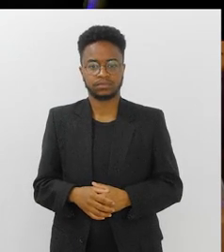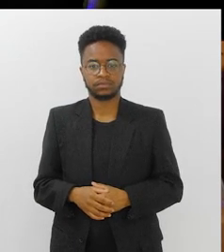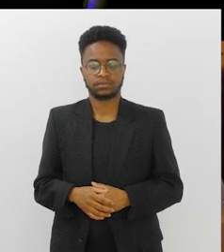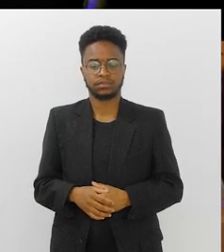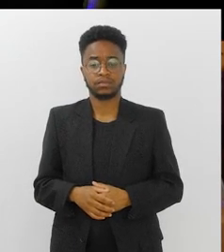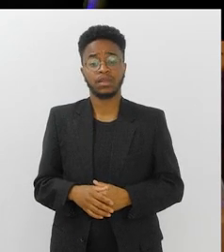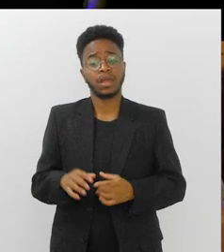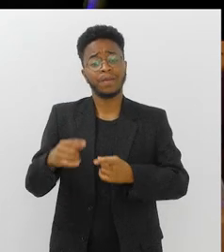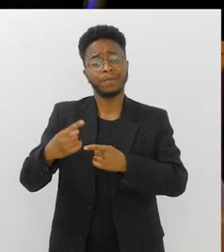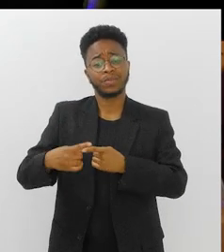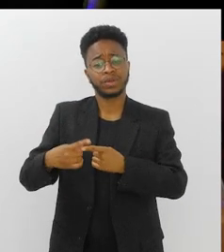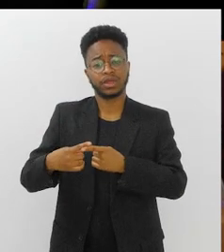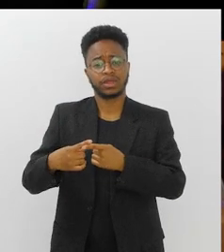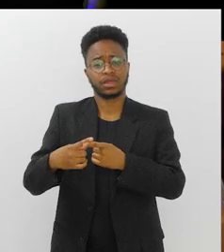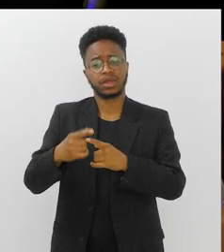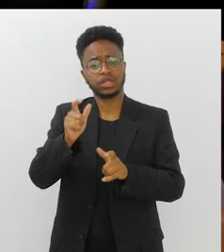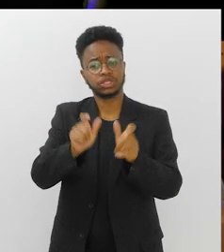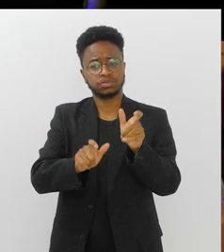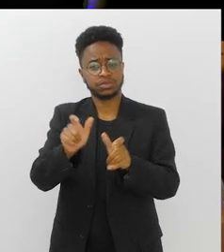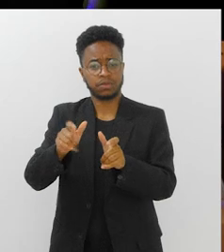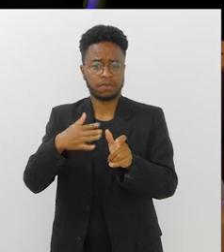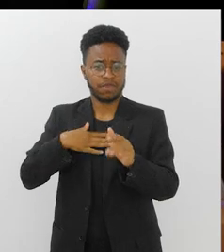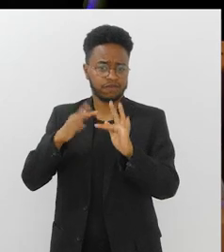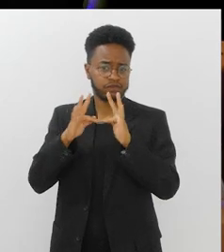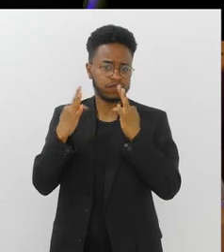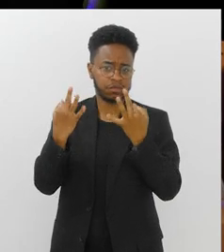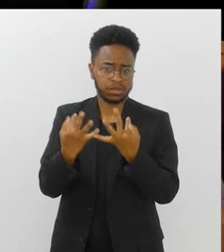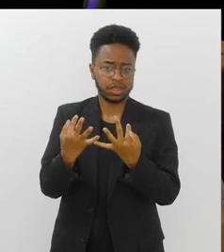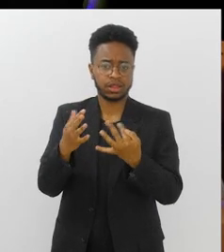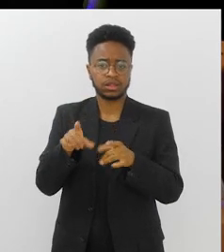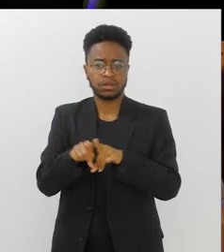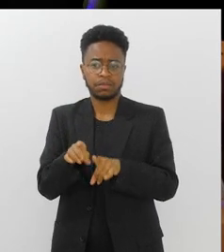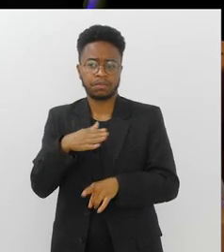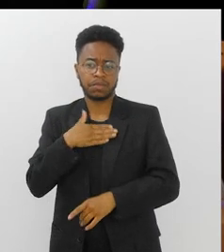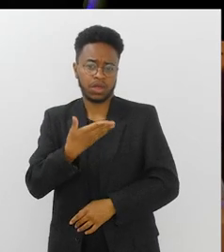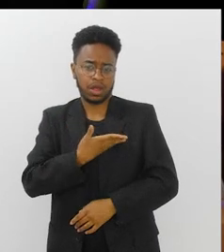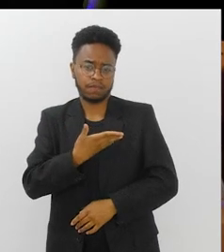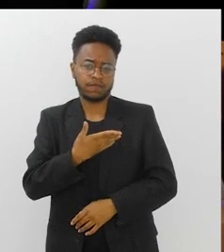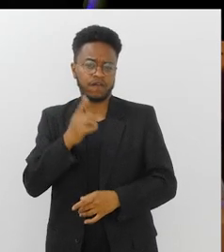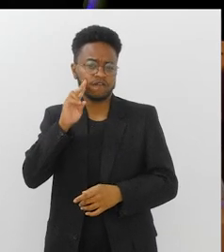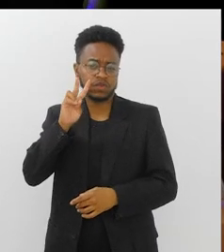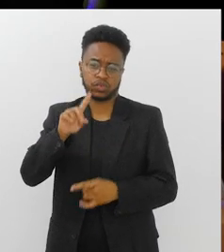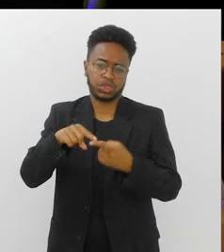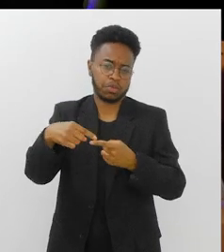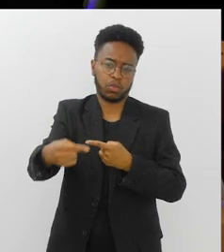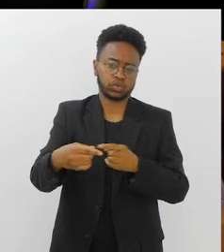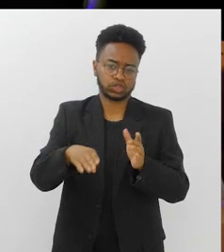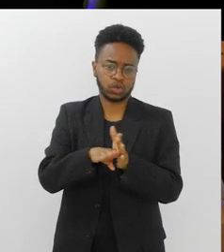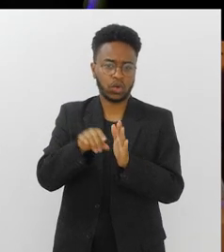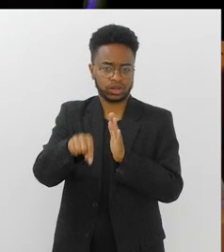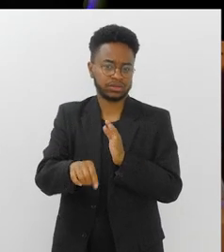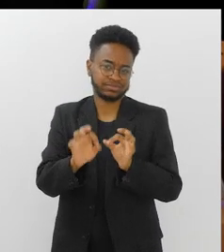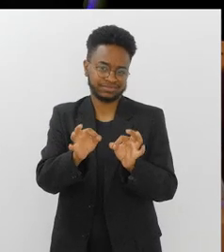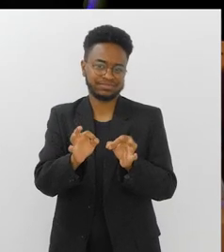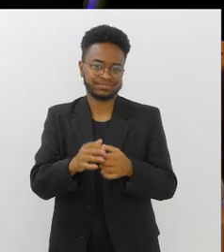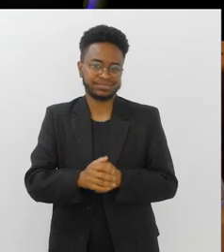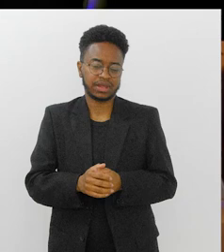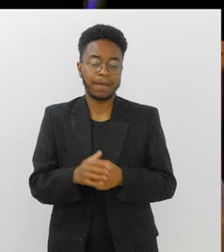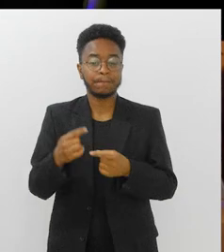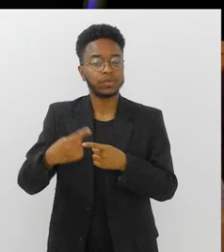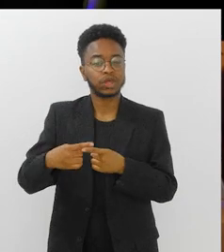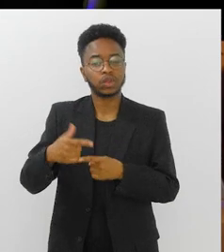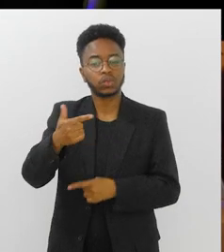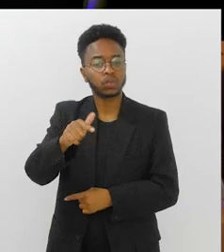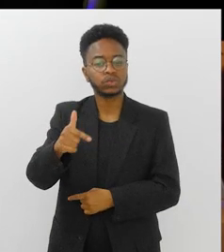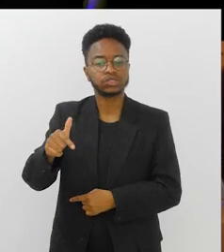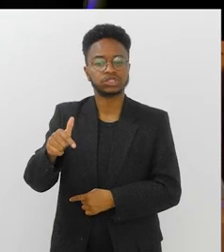eh o pessoal né os meus familiares né os amigos viram depois que chegou aqui a medalha coisa e tal então a